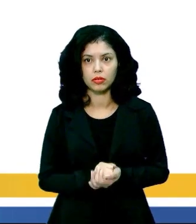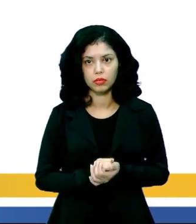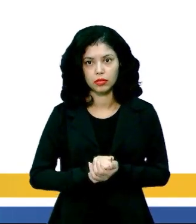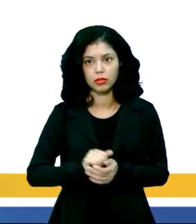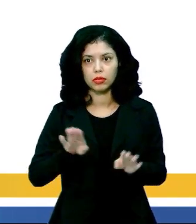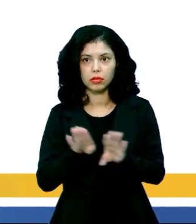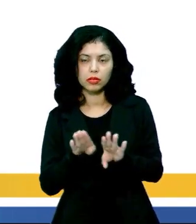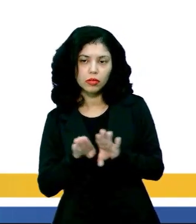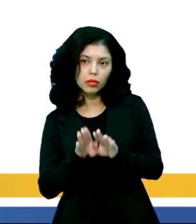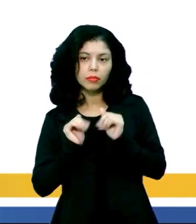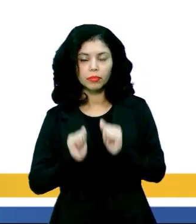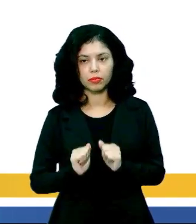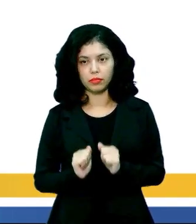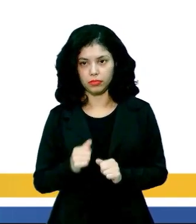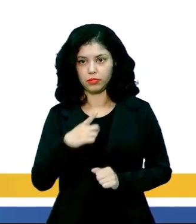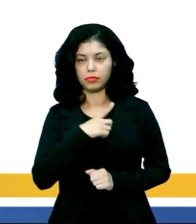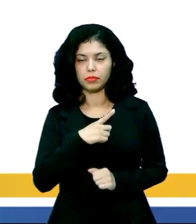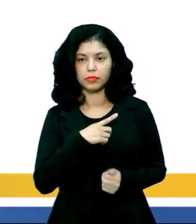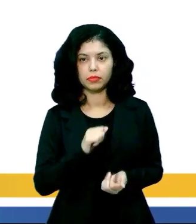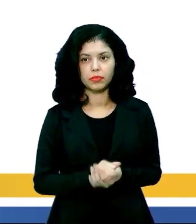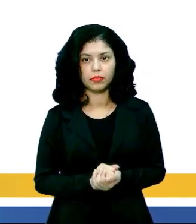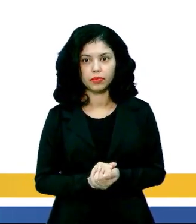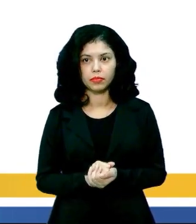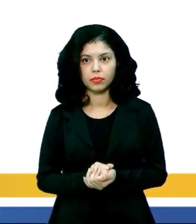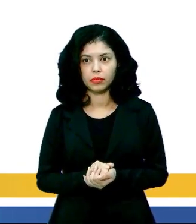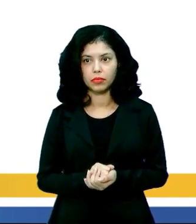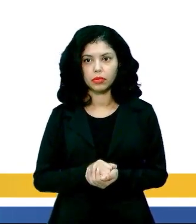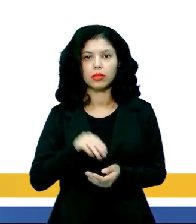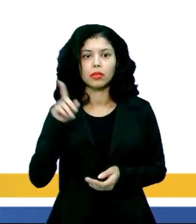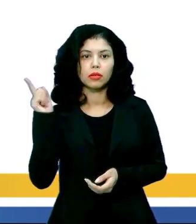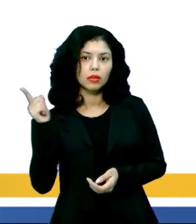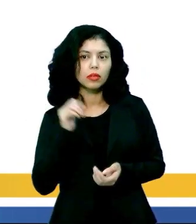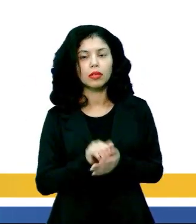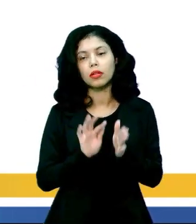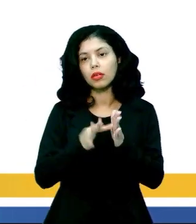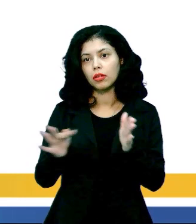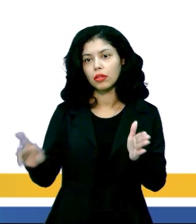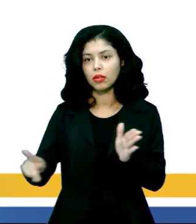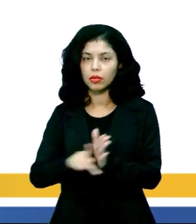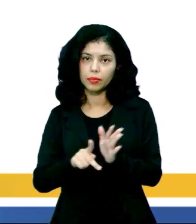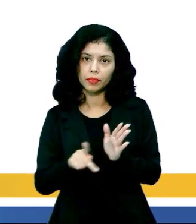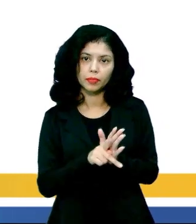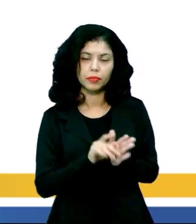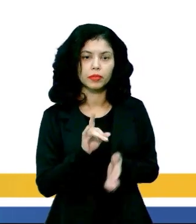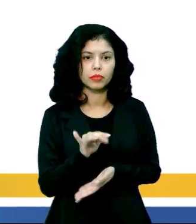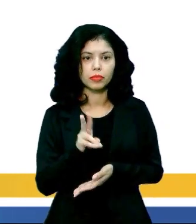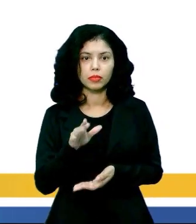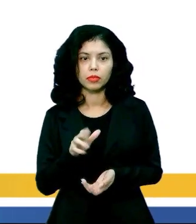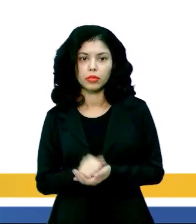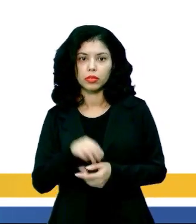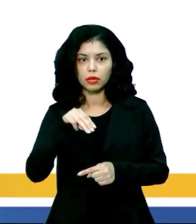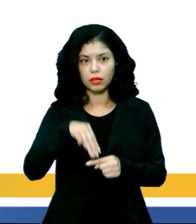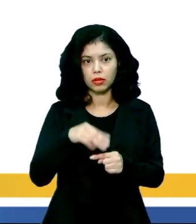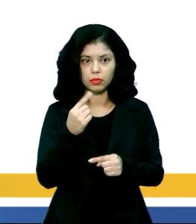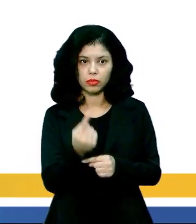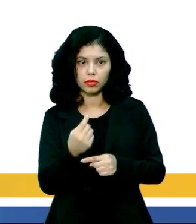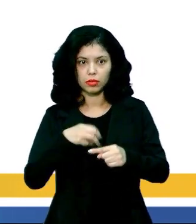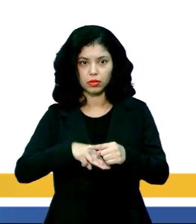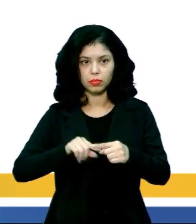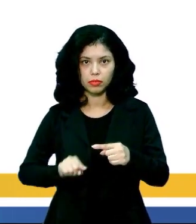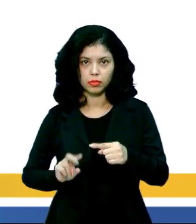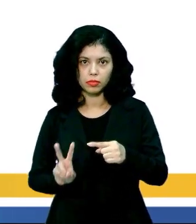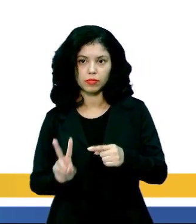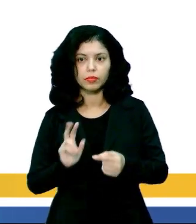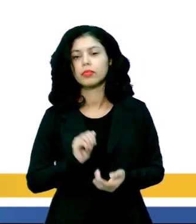eu também posso ter essa concentração medida da seguinte maneira, que é a fórmula ideal da concentração molar. que é o seguinte, é esse